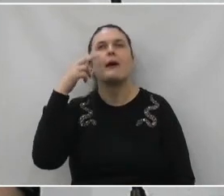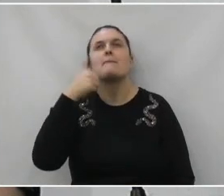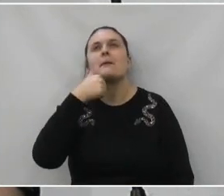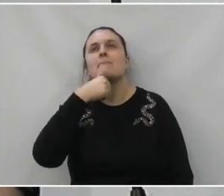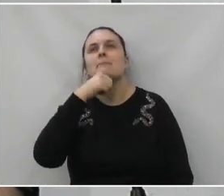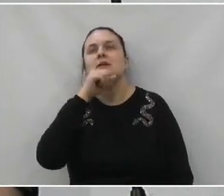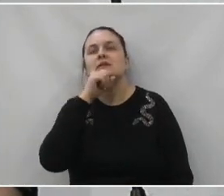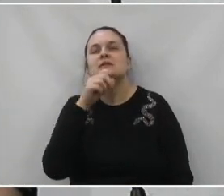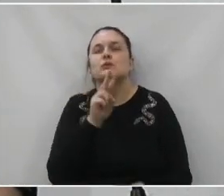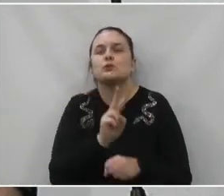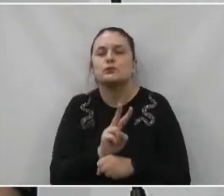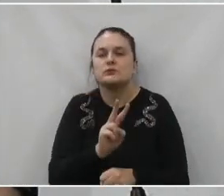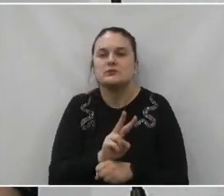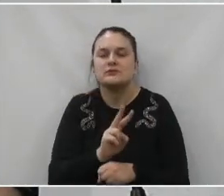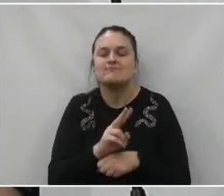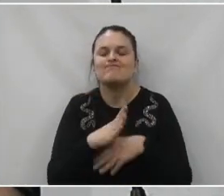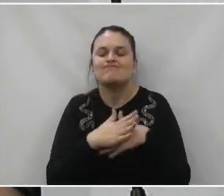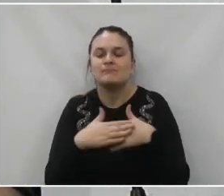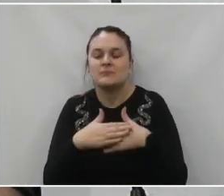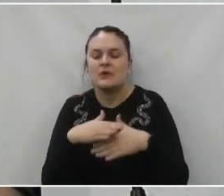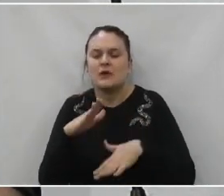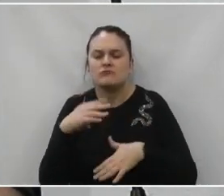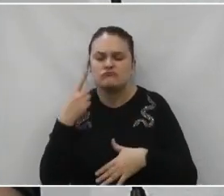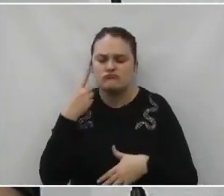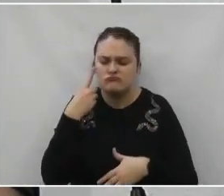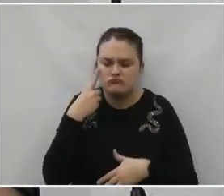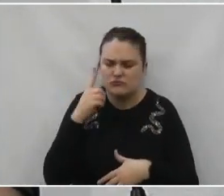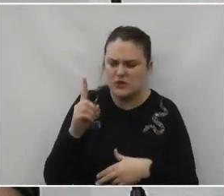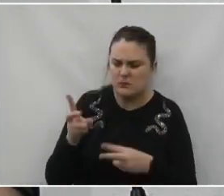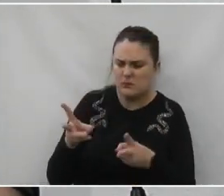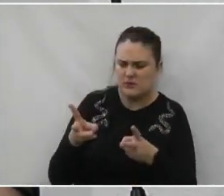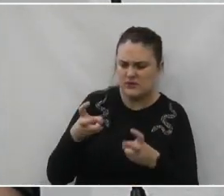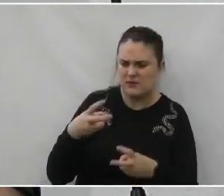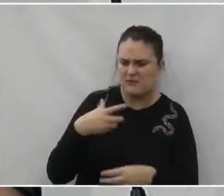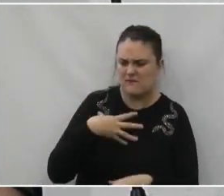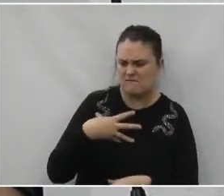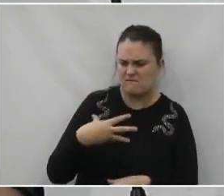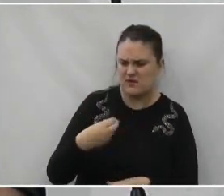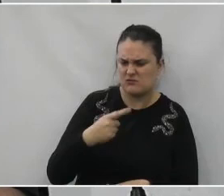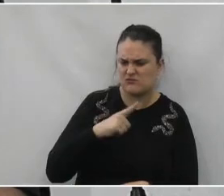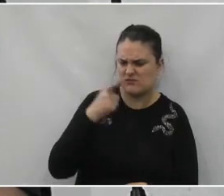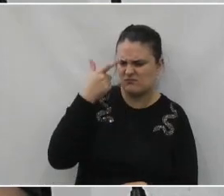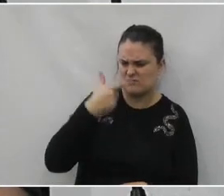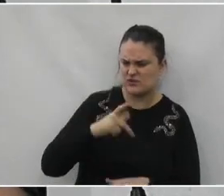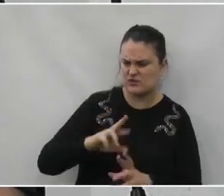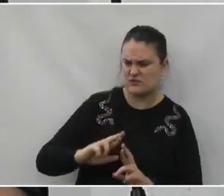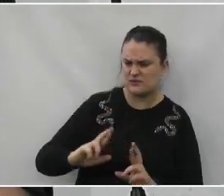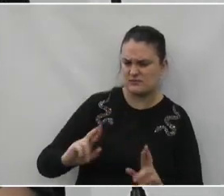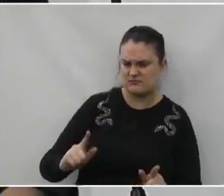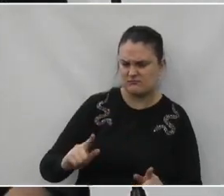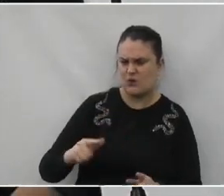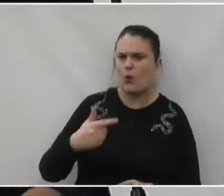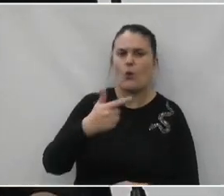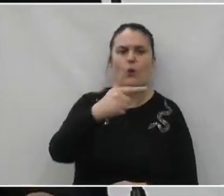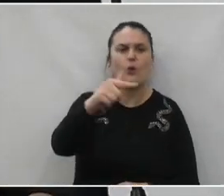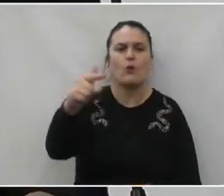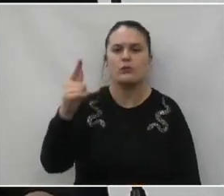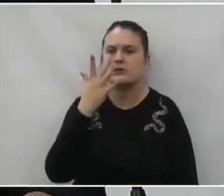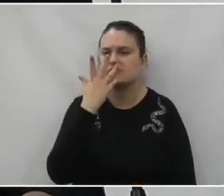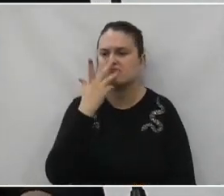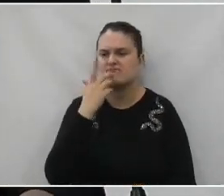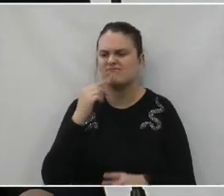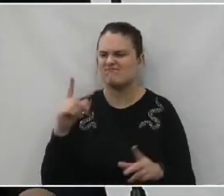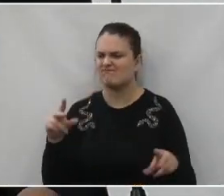cuida dela e um dia nota que seus filhos têm comportamentos diferentes das crianças que você